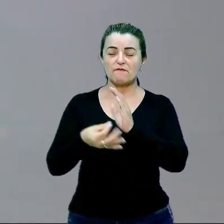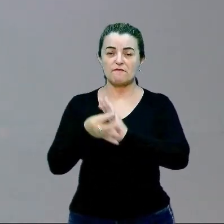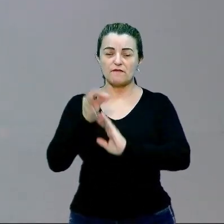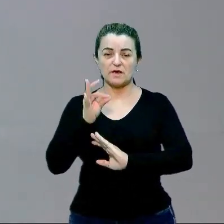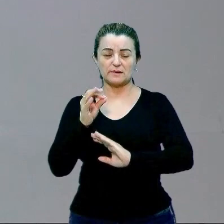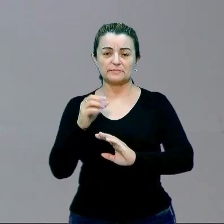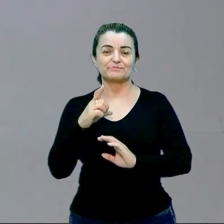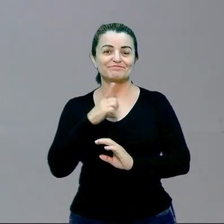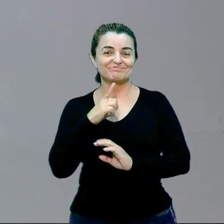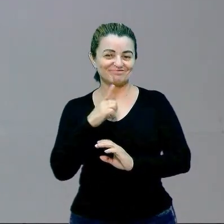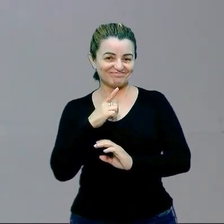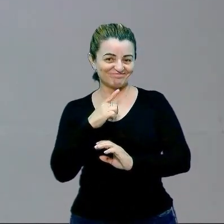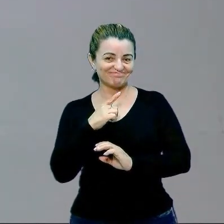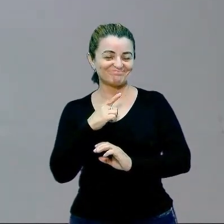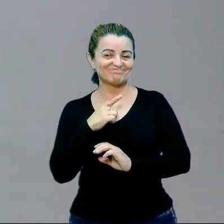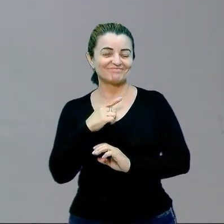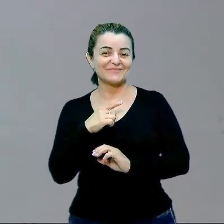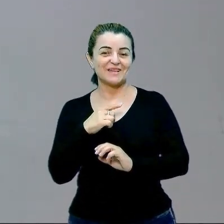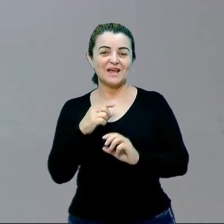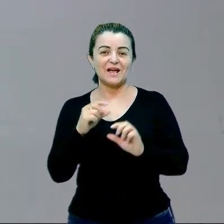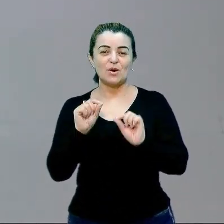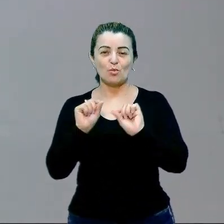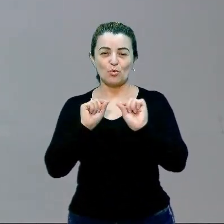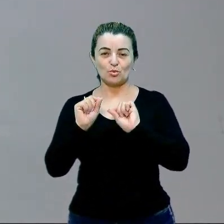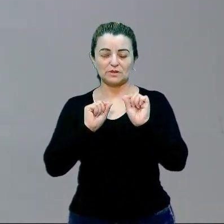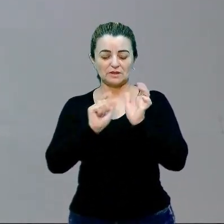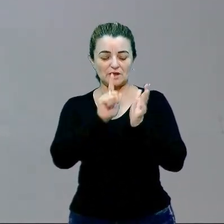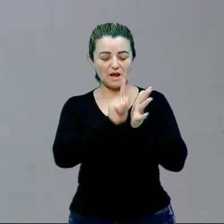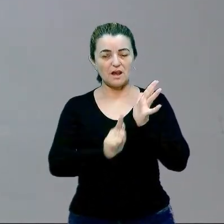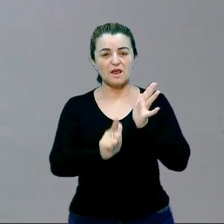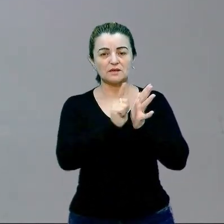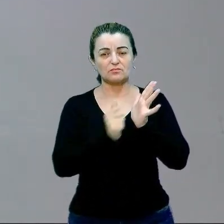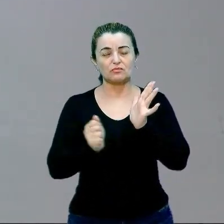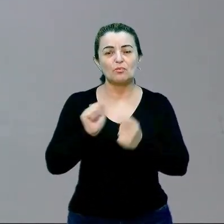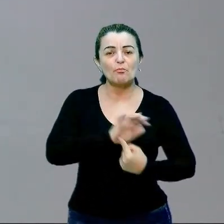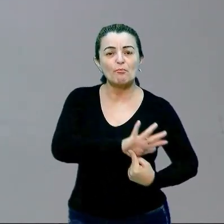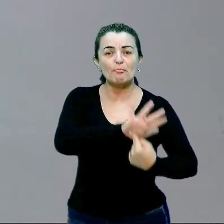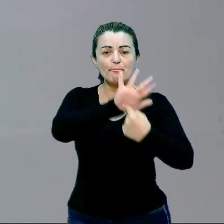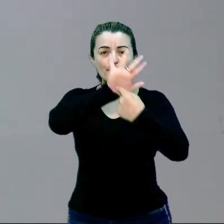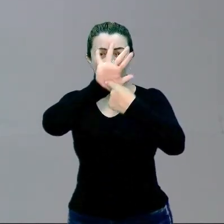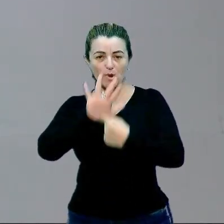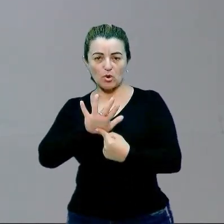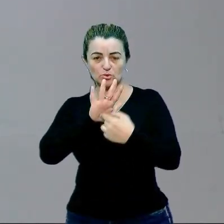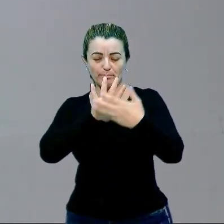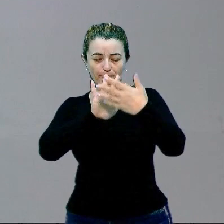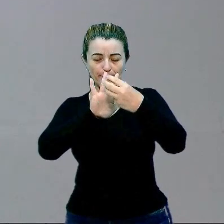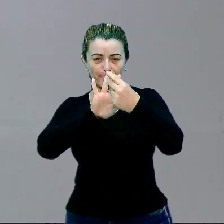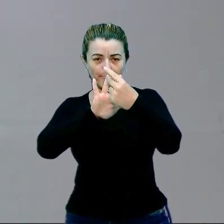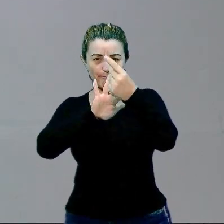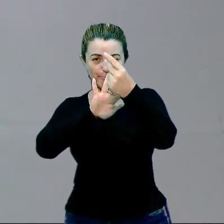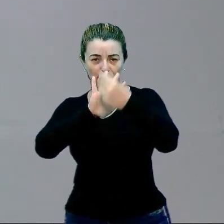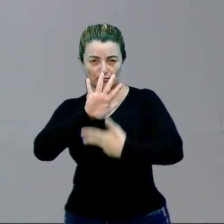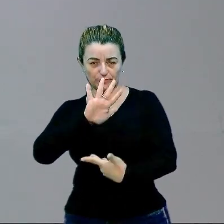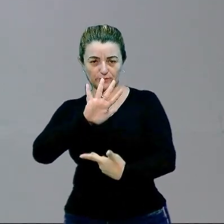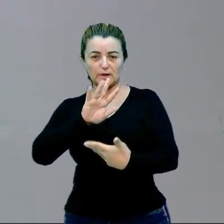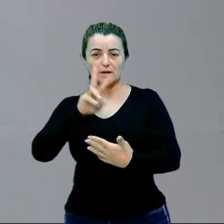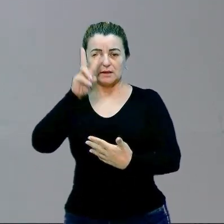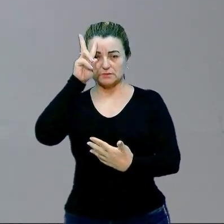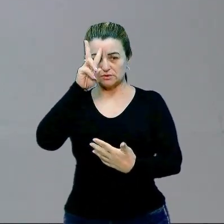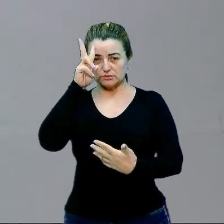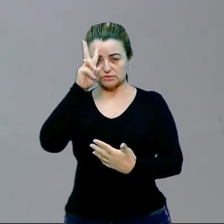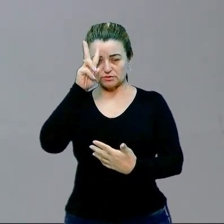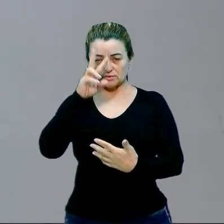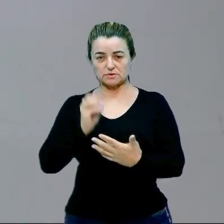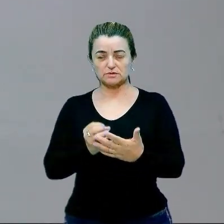Então, a produção literária, ela vai retratar esse momento histórico, vai transparecer